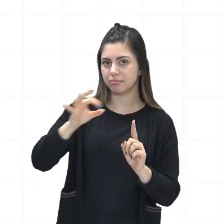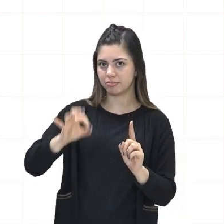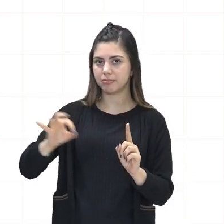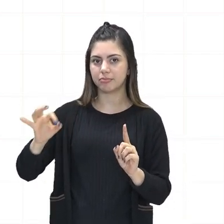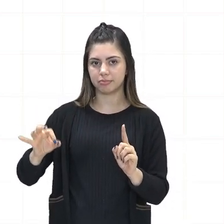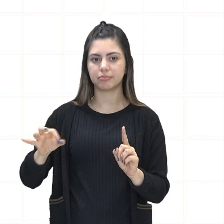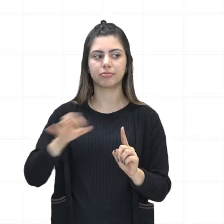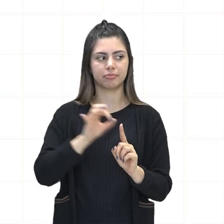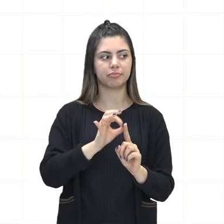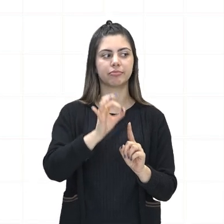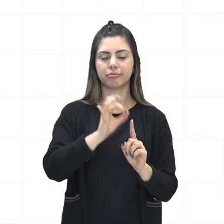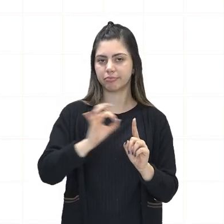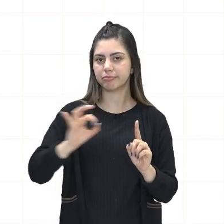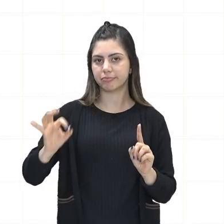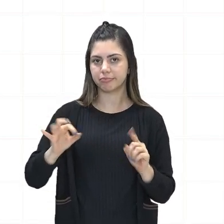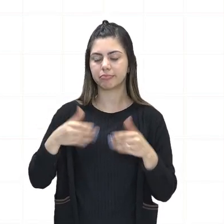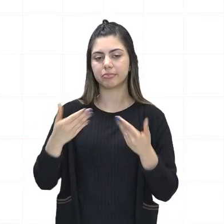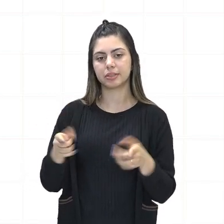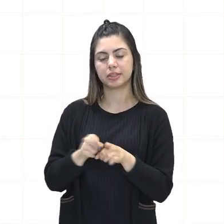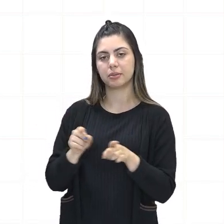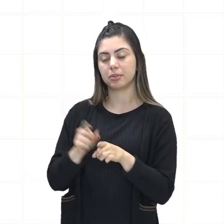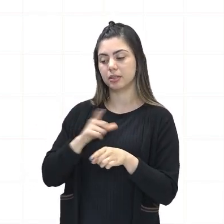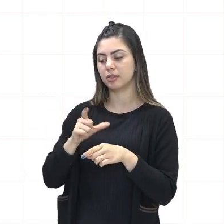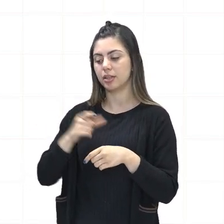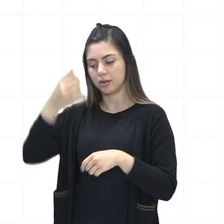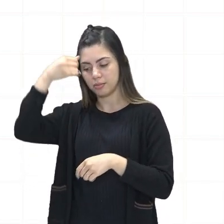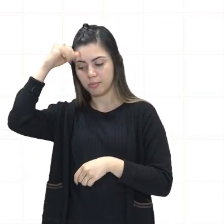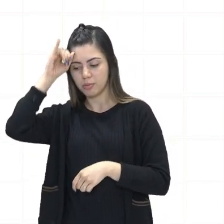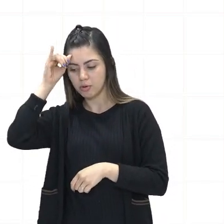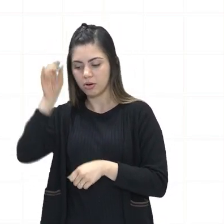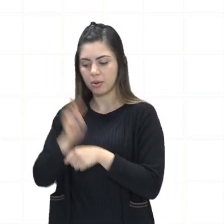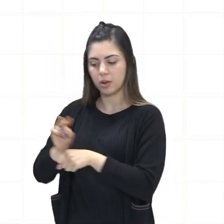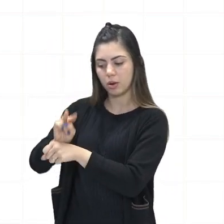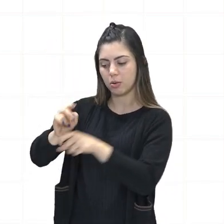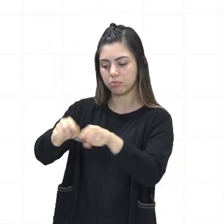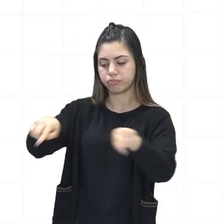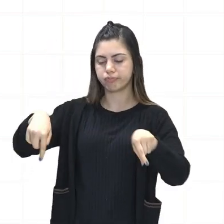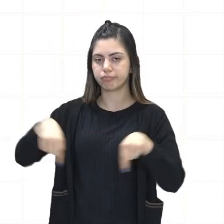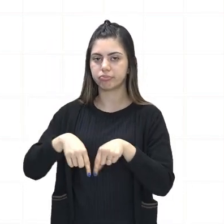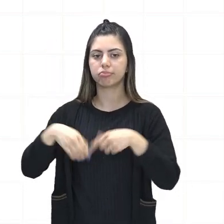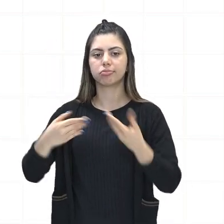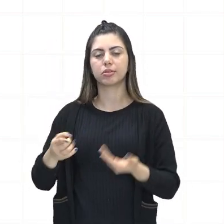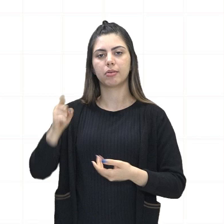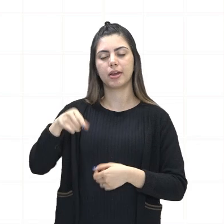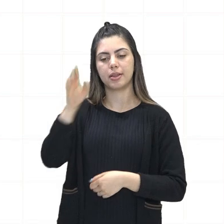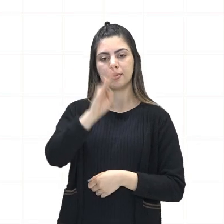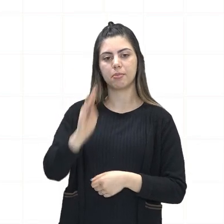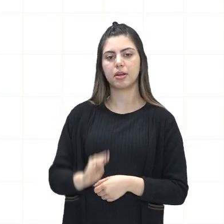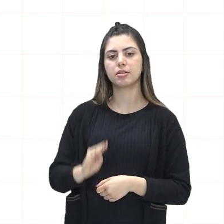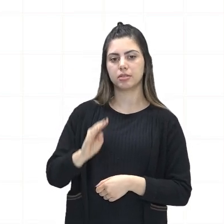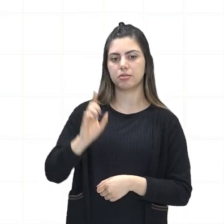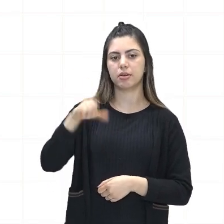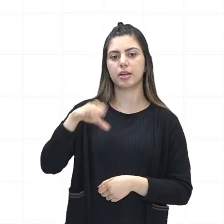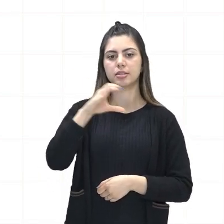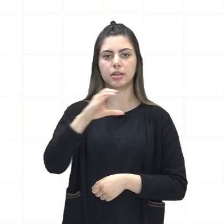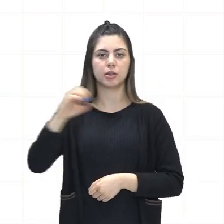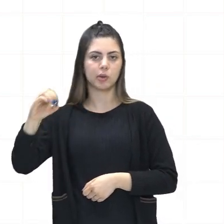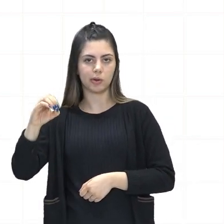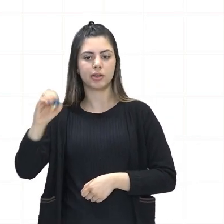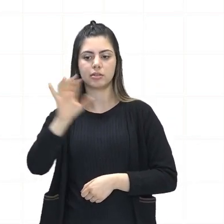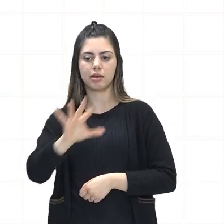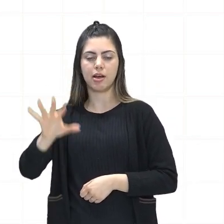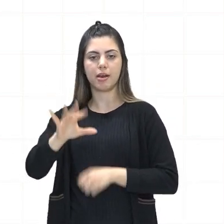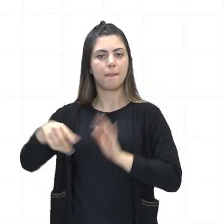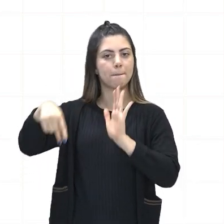gado bovino. Então a gente tem ali essa parte do Brasil como sendo aquela parte que se especializou mesmo,